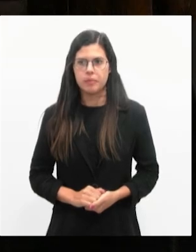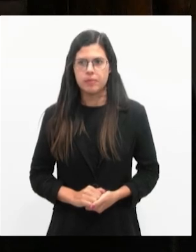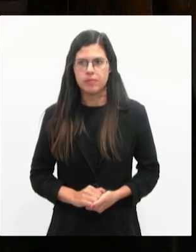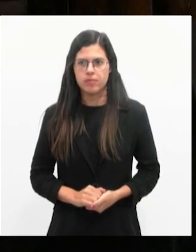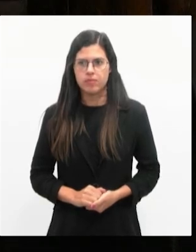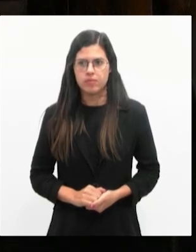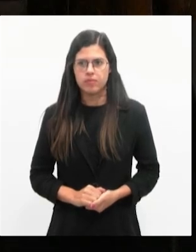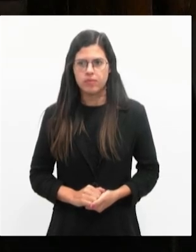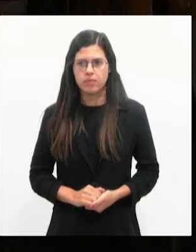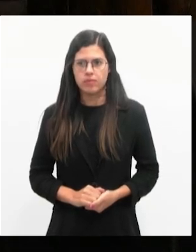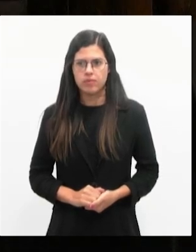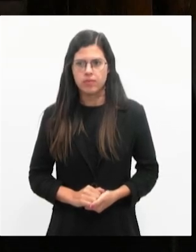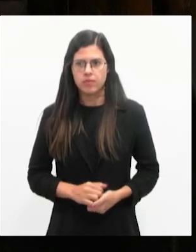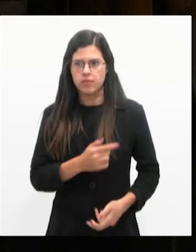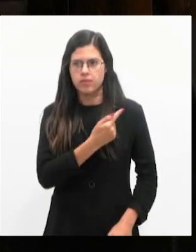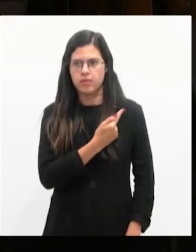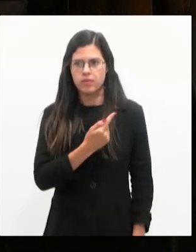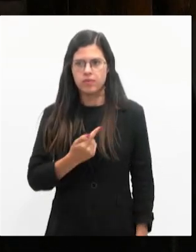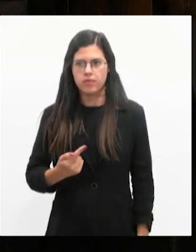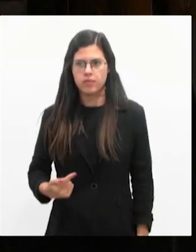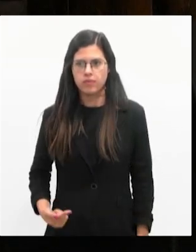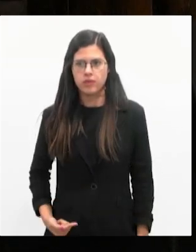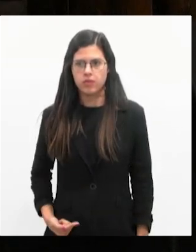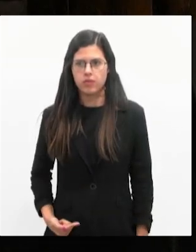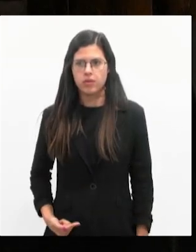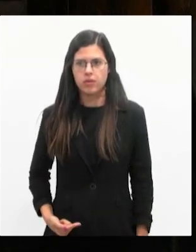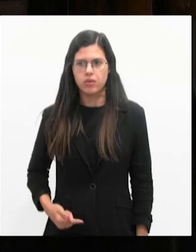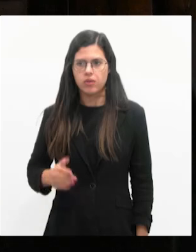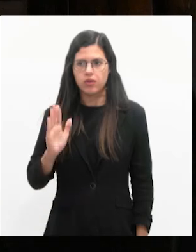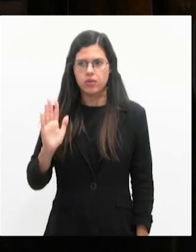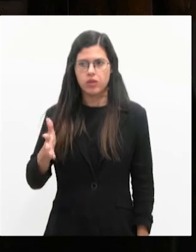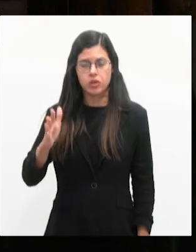já teve governadores que já imaginaram até,